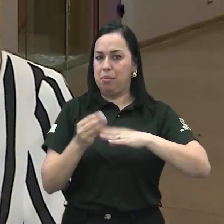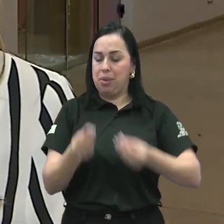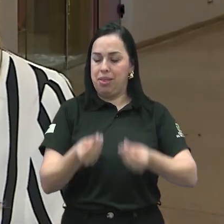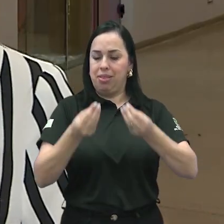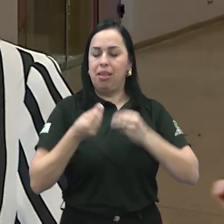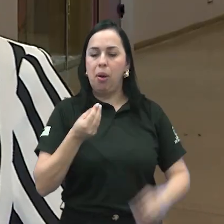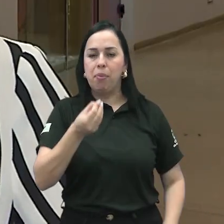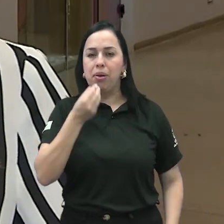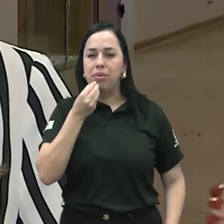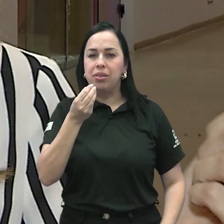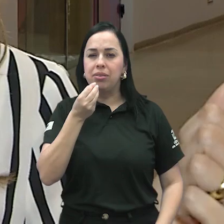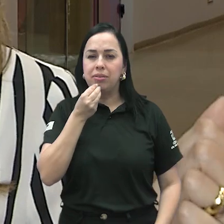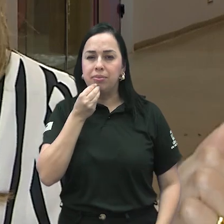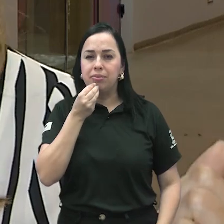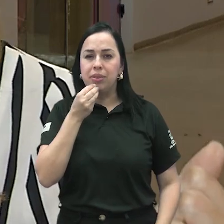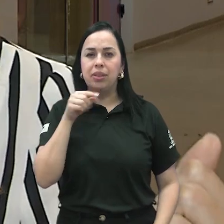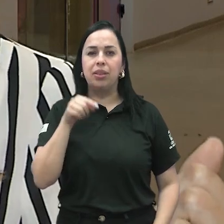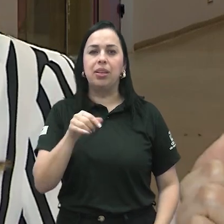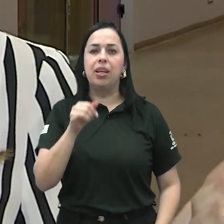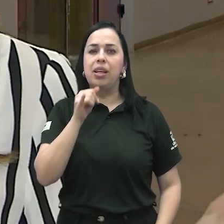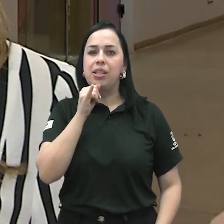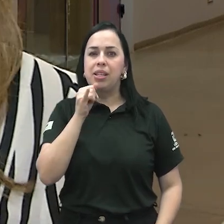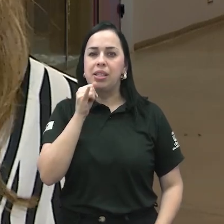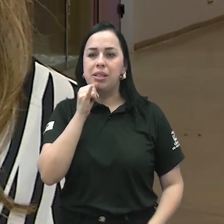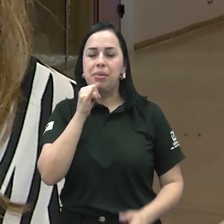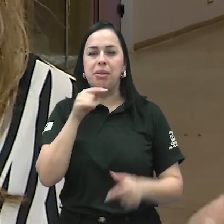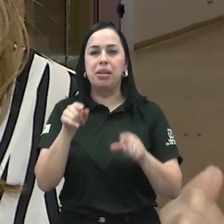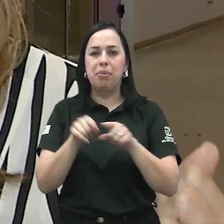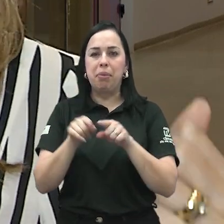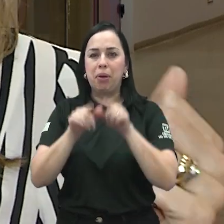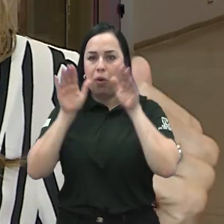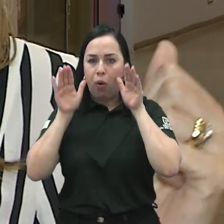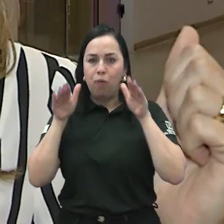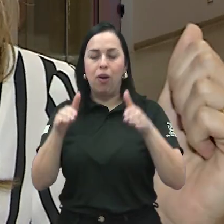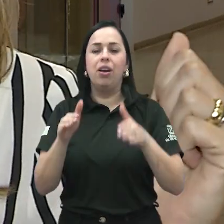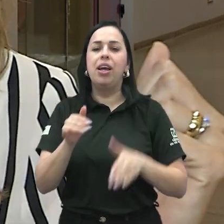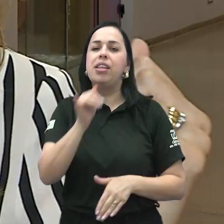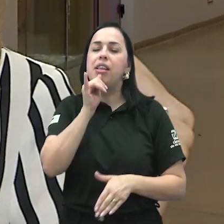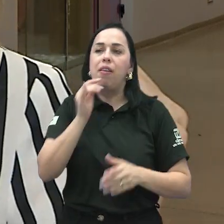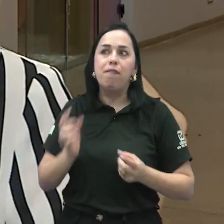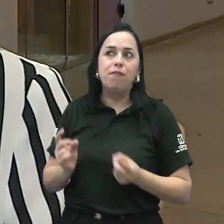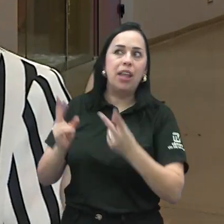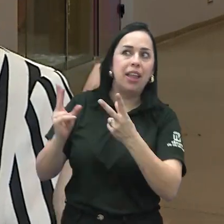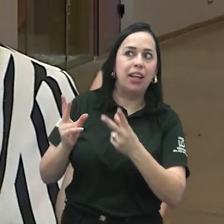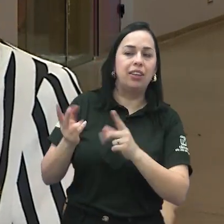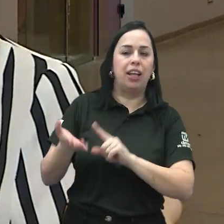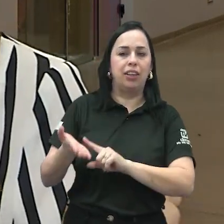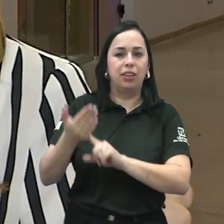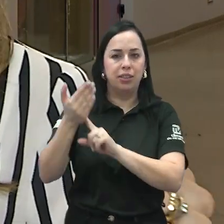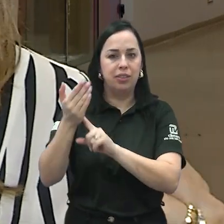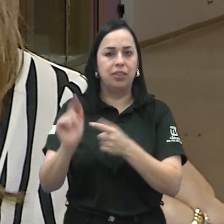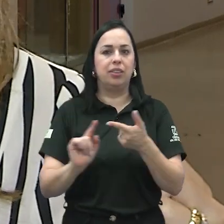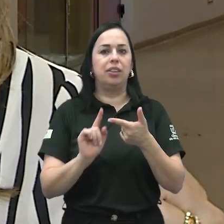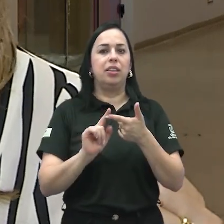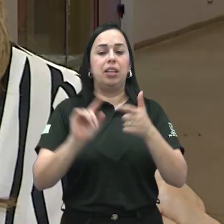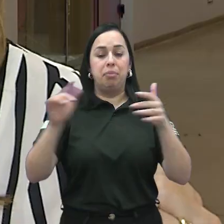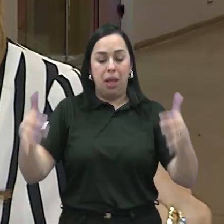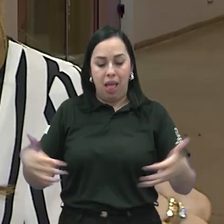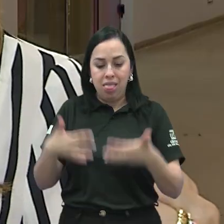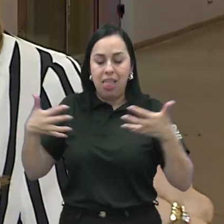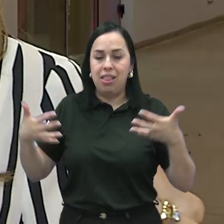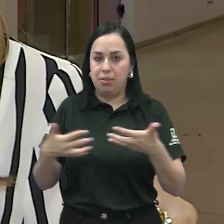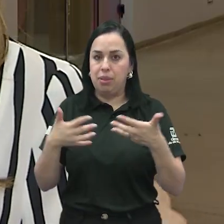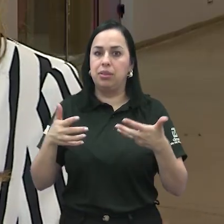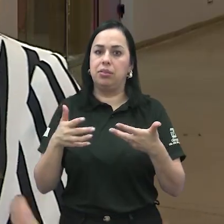nos abrir portas e acessos, por exemplo, a embaixadas, se eu estou falando de uma exportação de tecnologia, a meios de